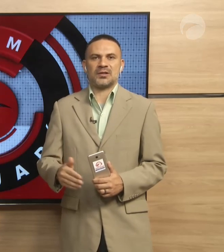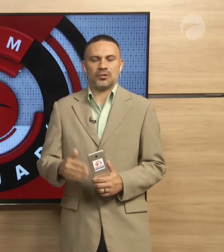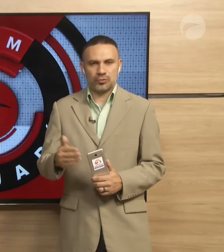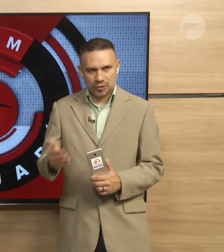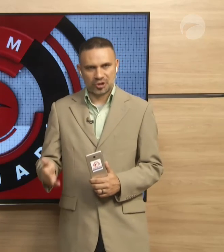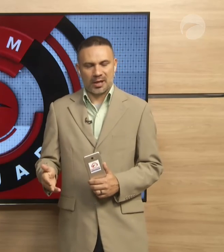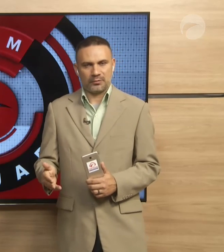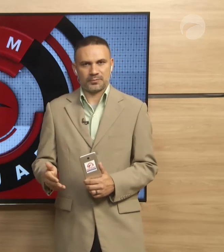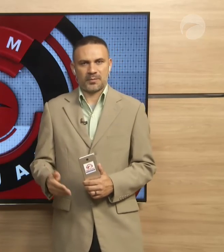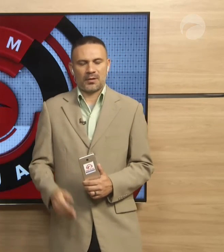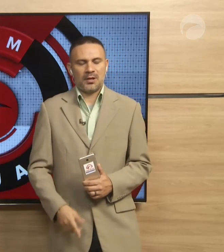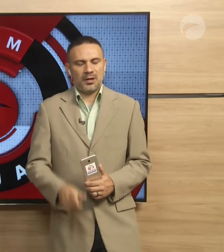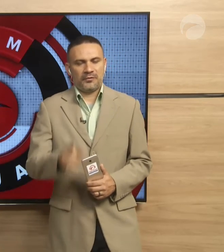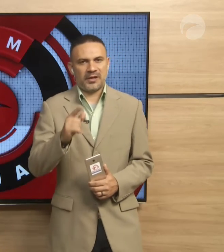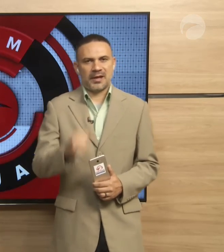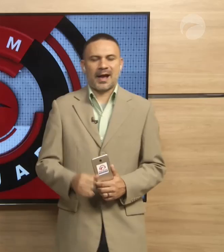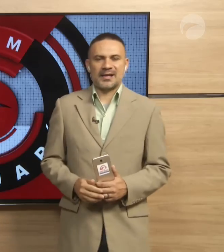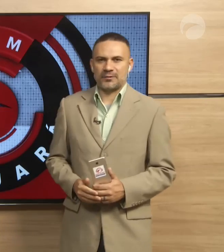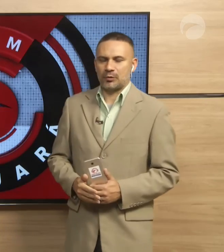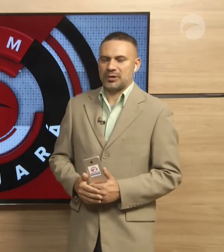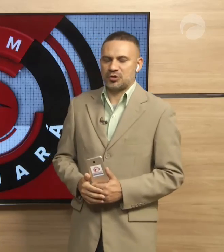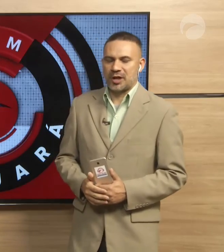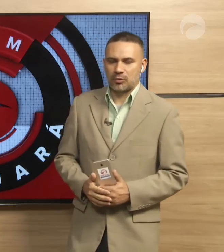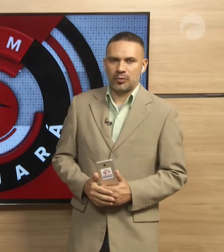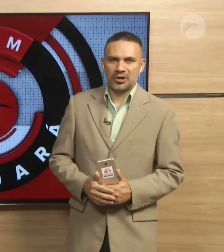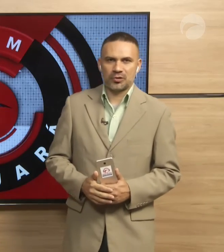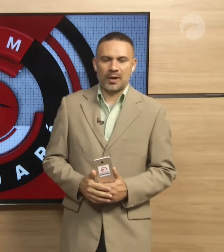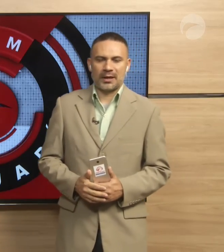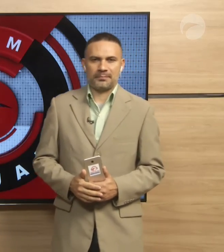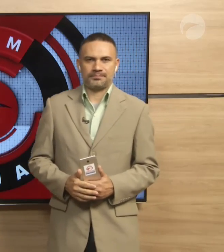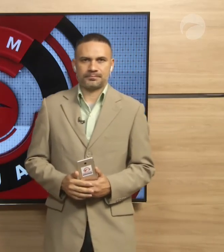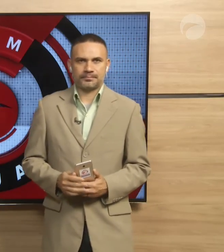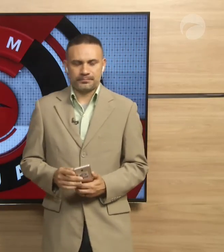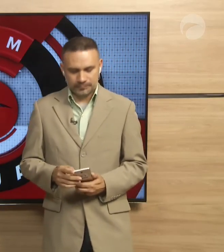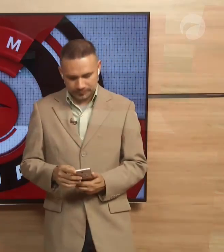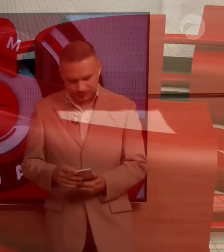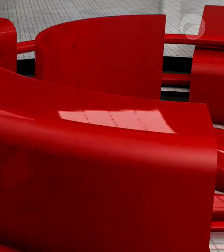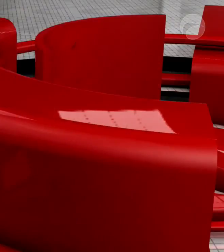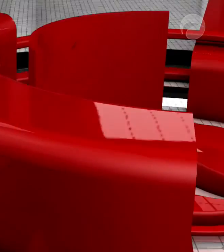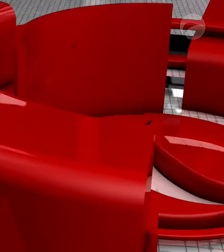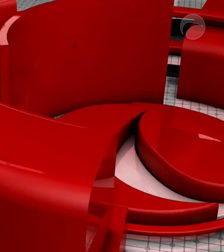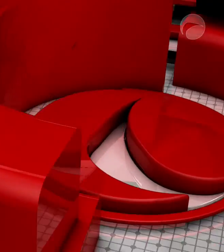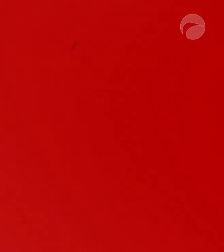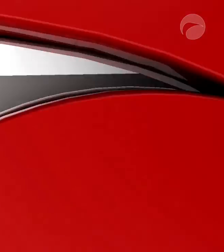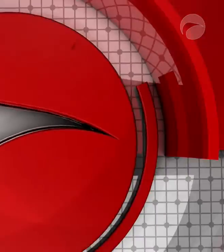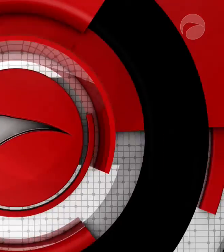cidades do estado. Fique em casa, voltamos já com o Boletim Guará.